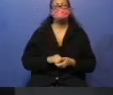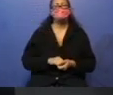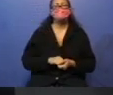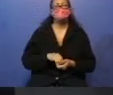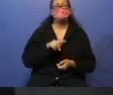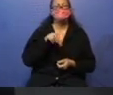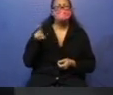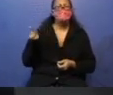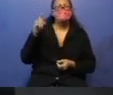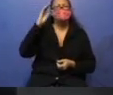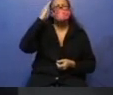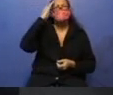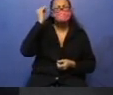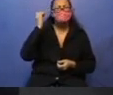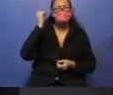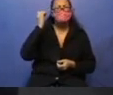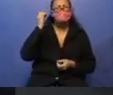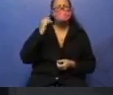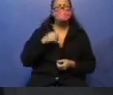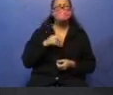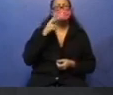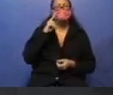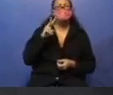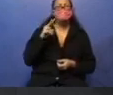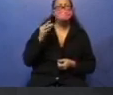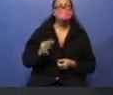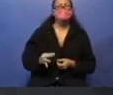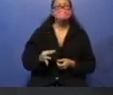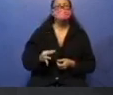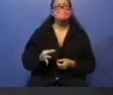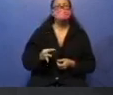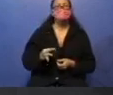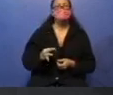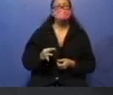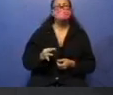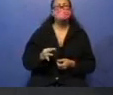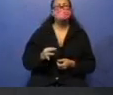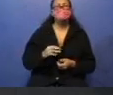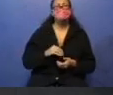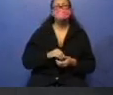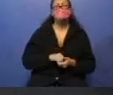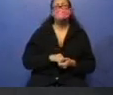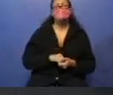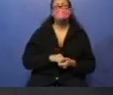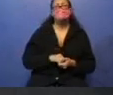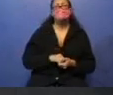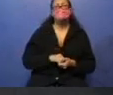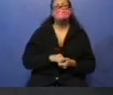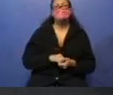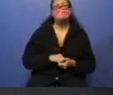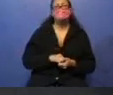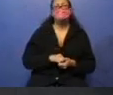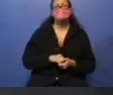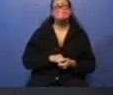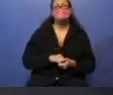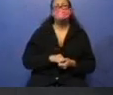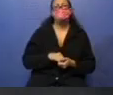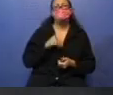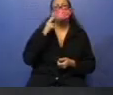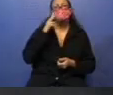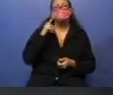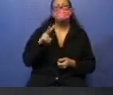Já sabem qual é? Vamos ver se acertaram? Vou dar essa canjinha para vocês, hein? Olha